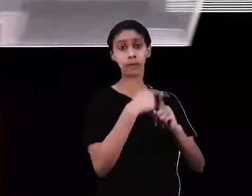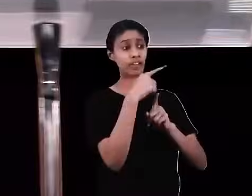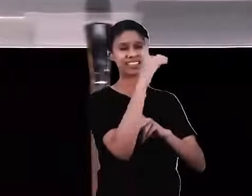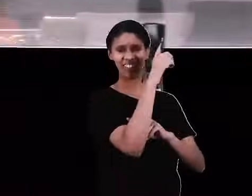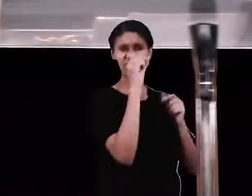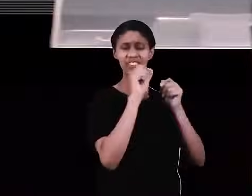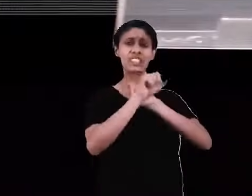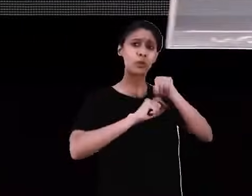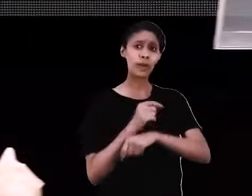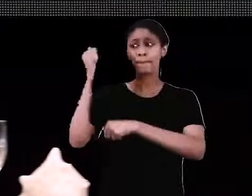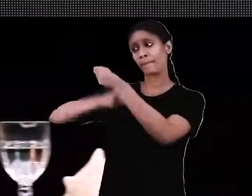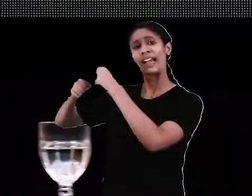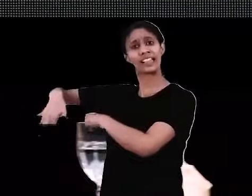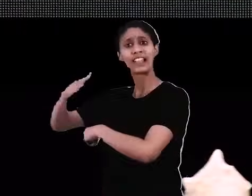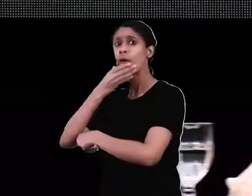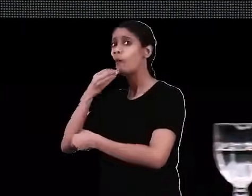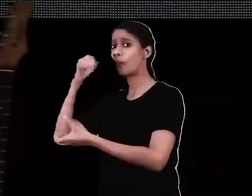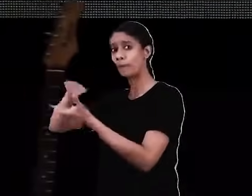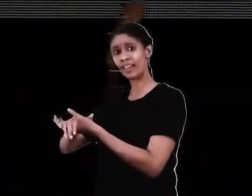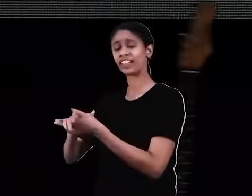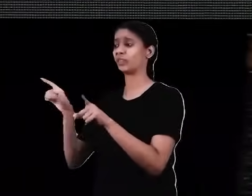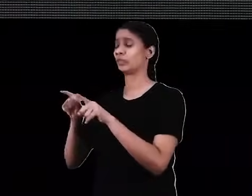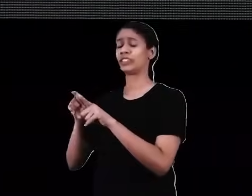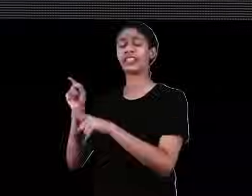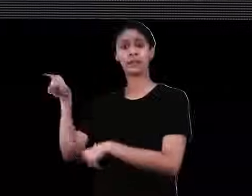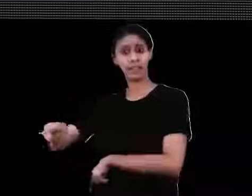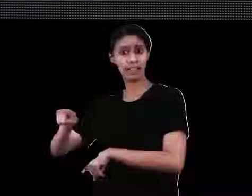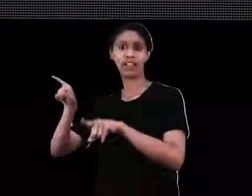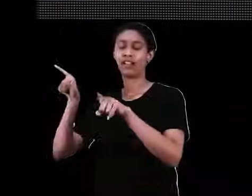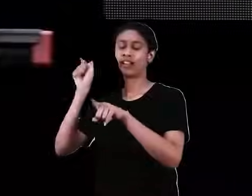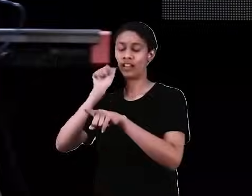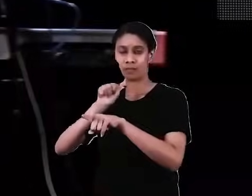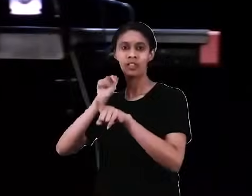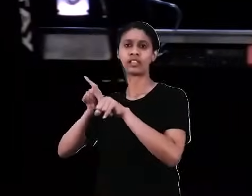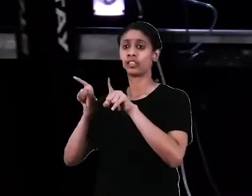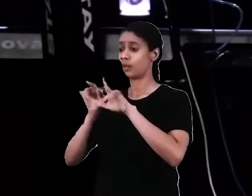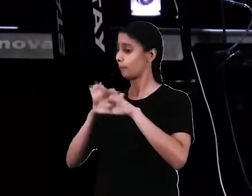fazer? Davi ia matar o marido, ela, os filhos, todo mundo.